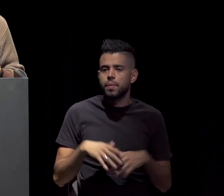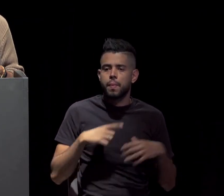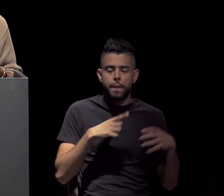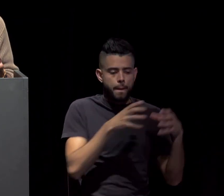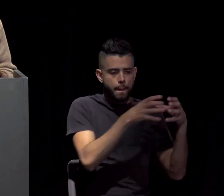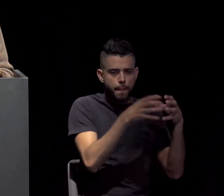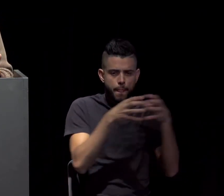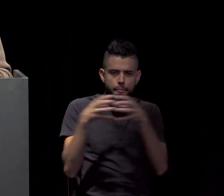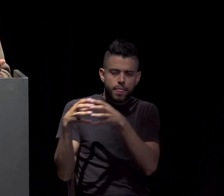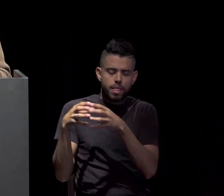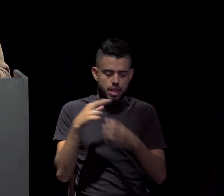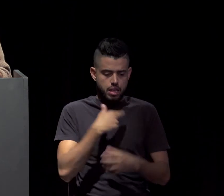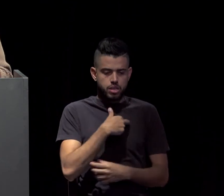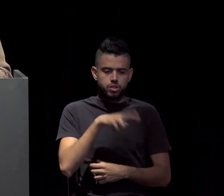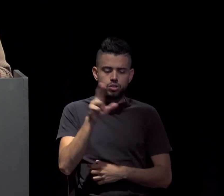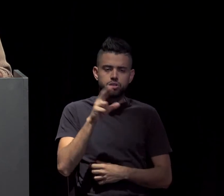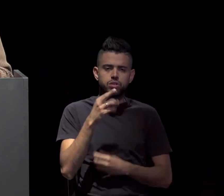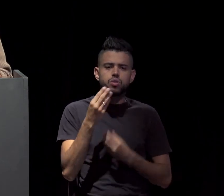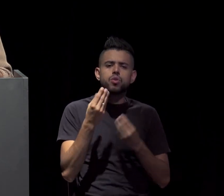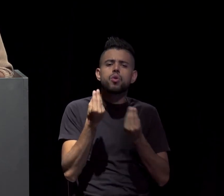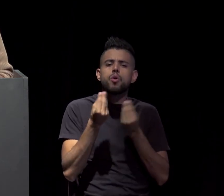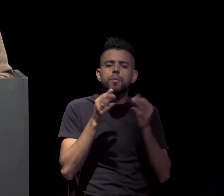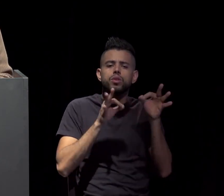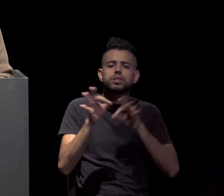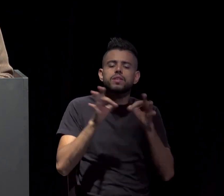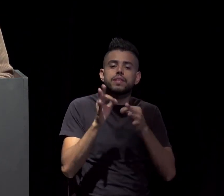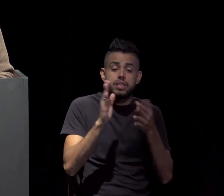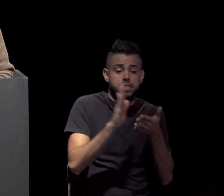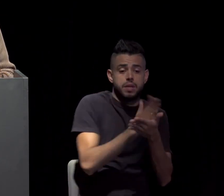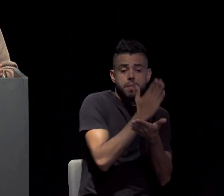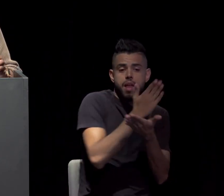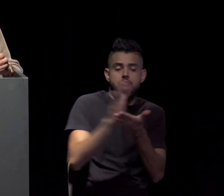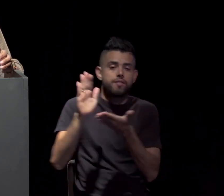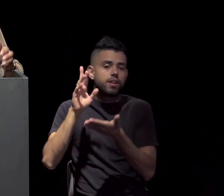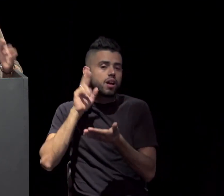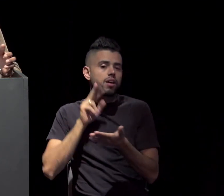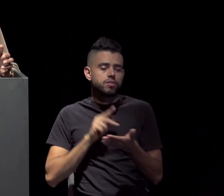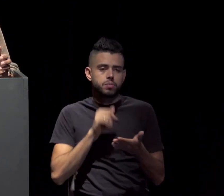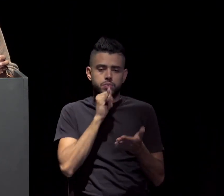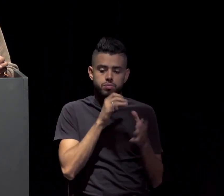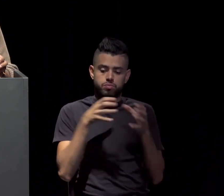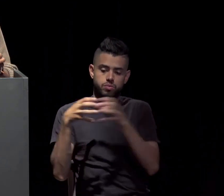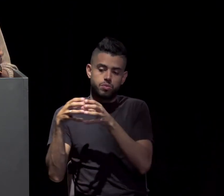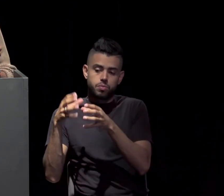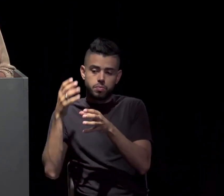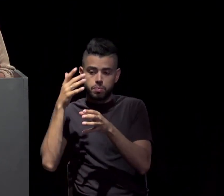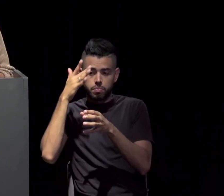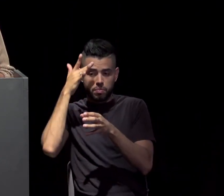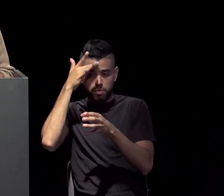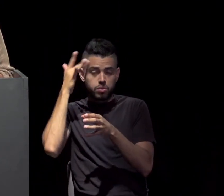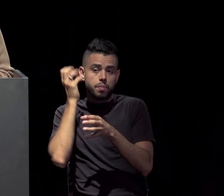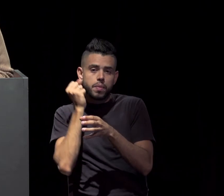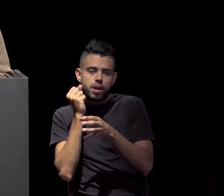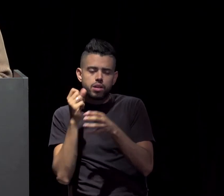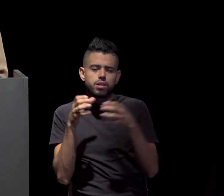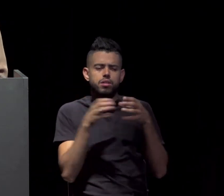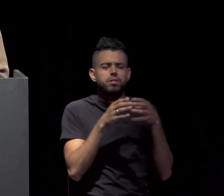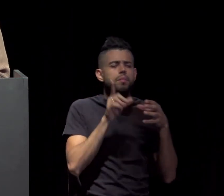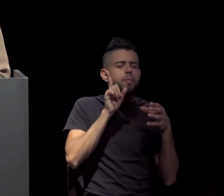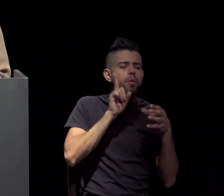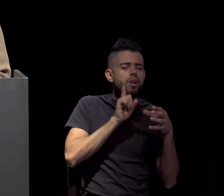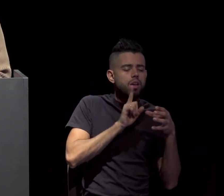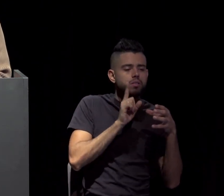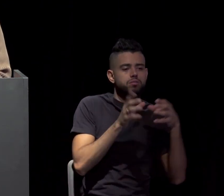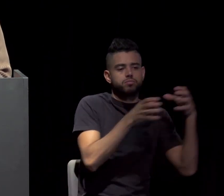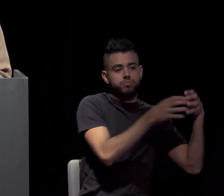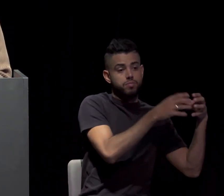se organizavam, por exemplo, a partir de uma divisão racial. Você tinha as irmandades de brancos, as irmandades de mulatos e as irmandades